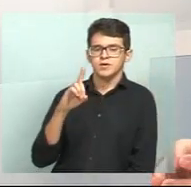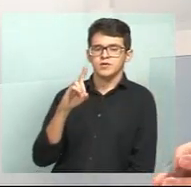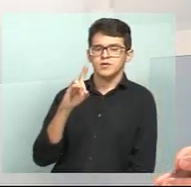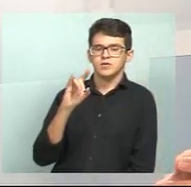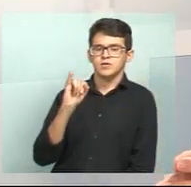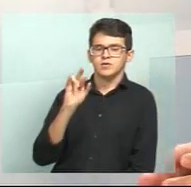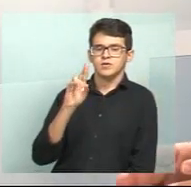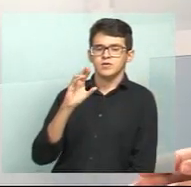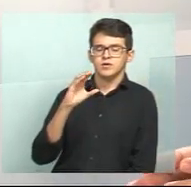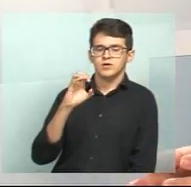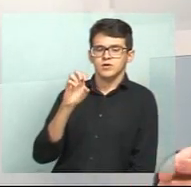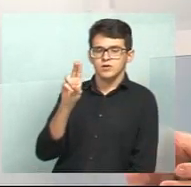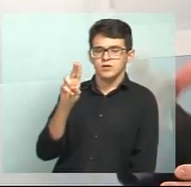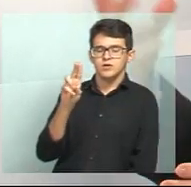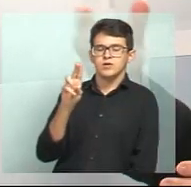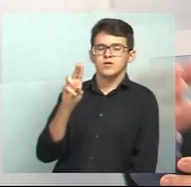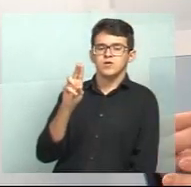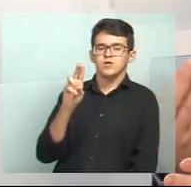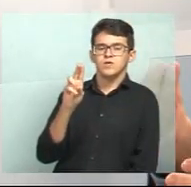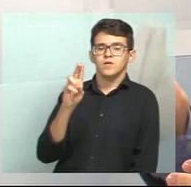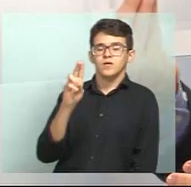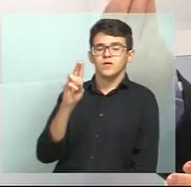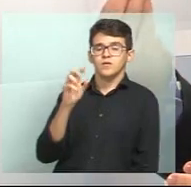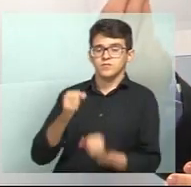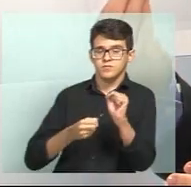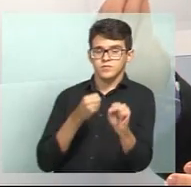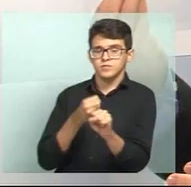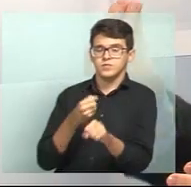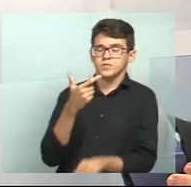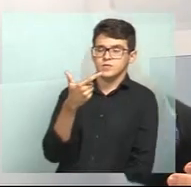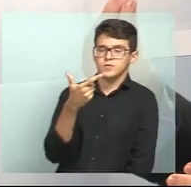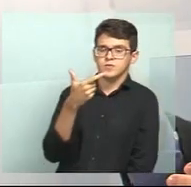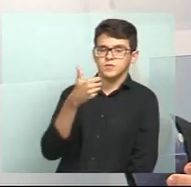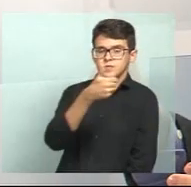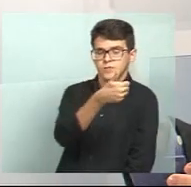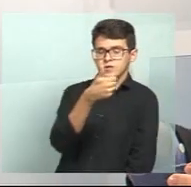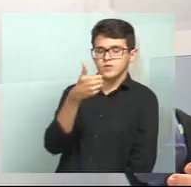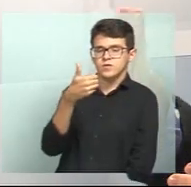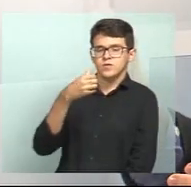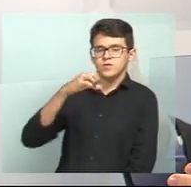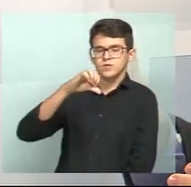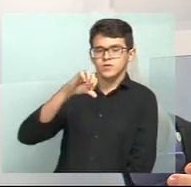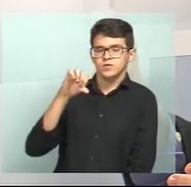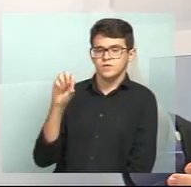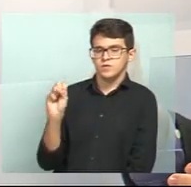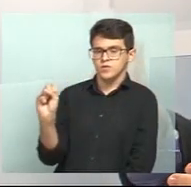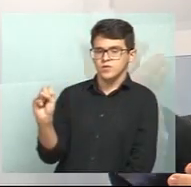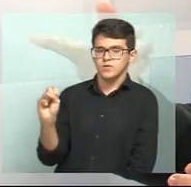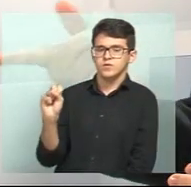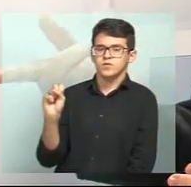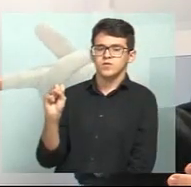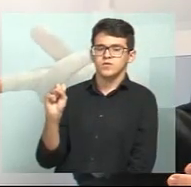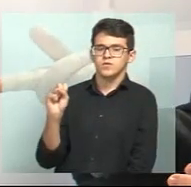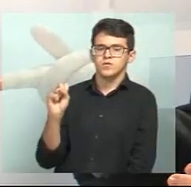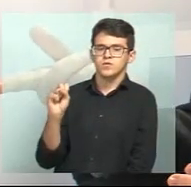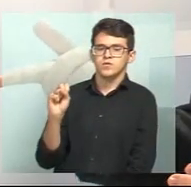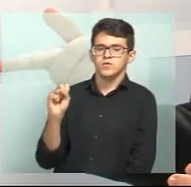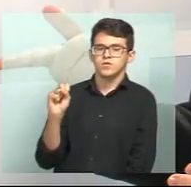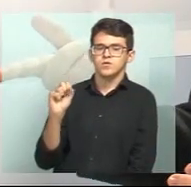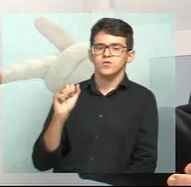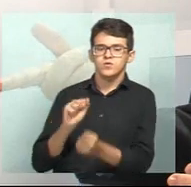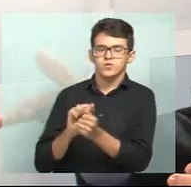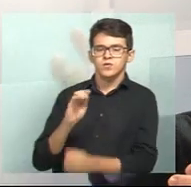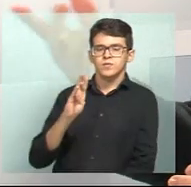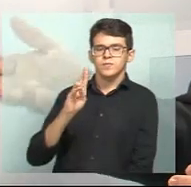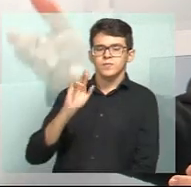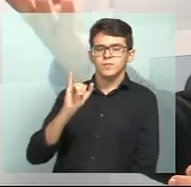98, ele já foi um tom mais moderado, tendo como vice-presidente na sua chapa Leonel de Moura Brizola. Em 2002, você se lembra muito